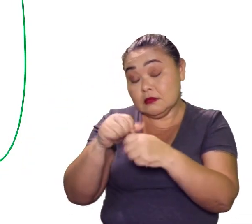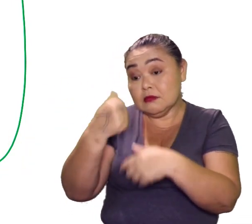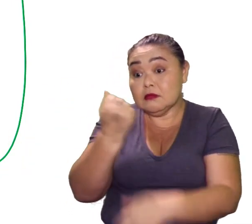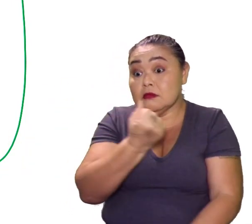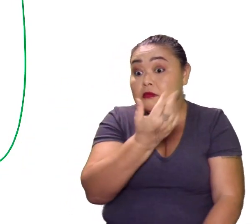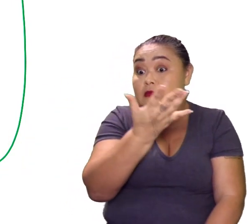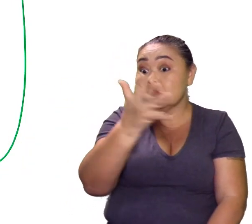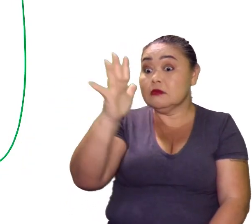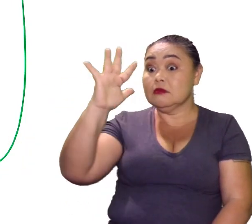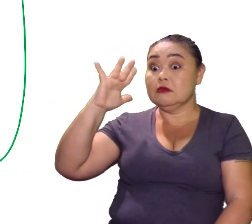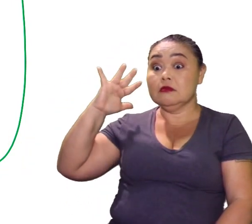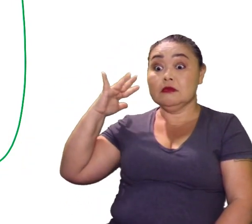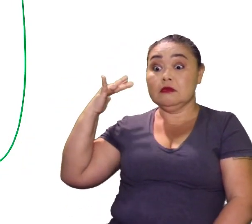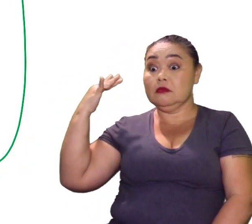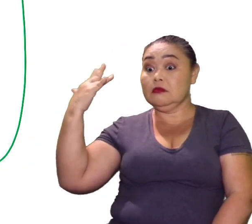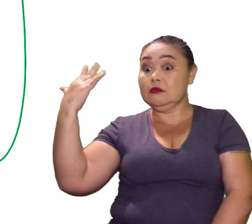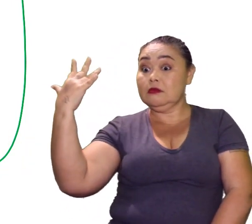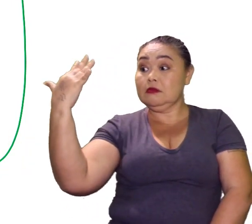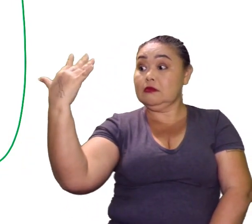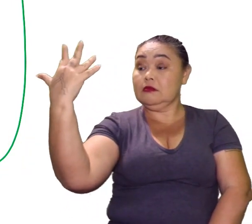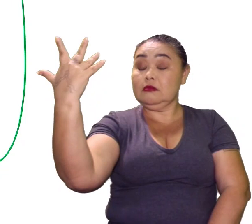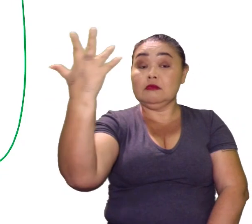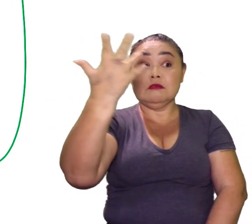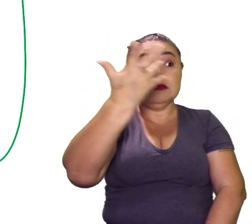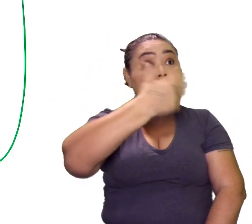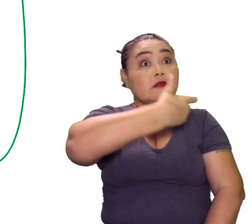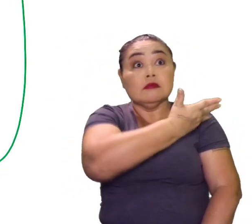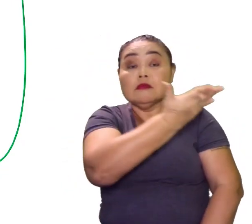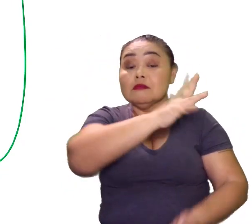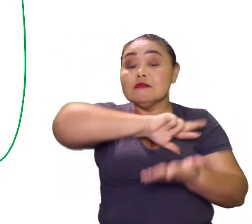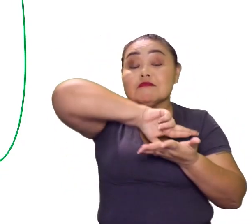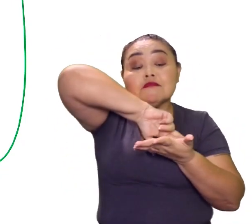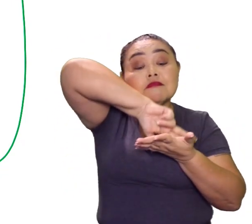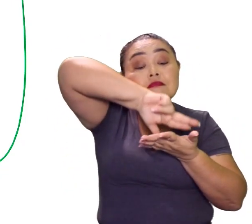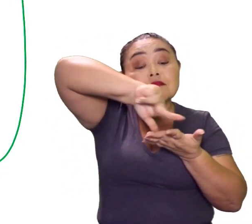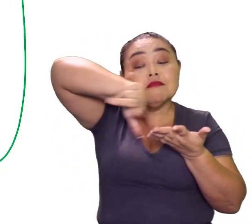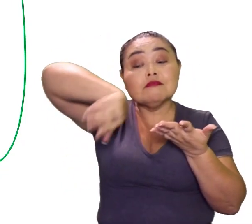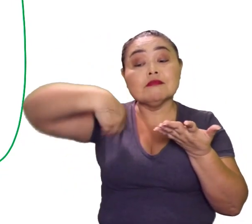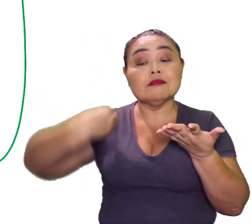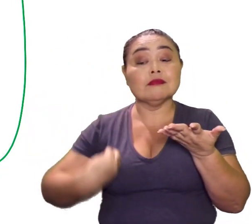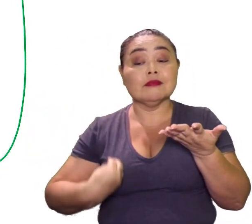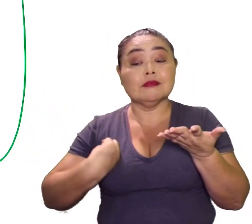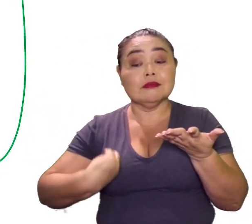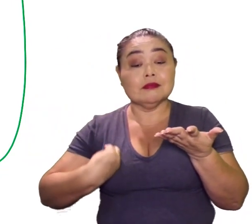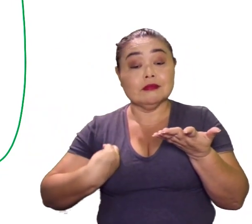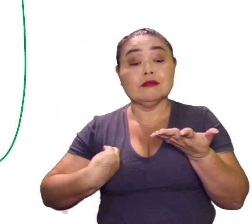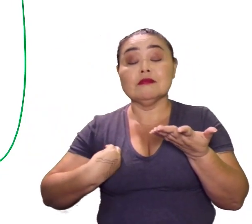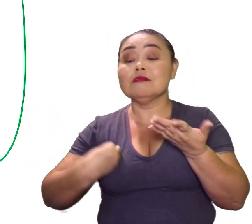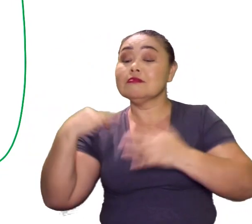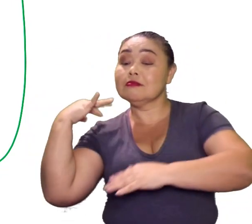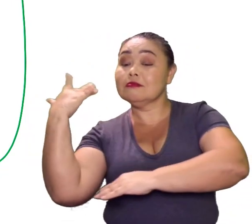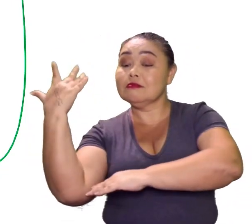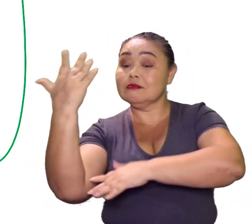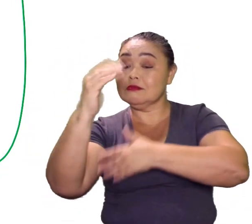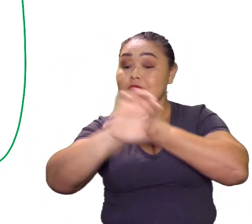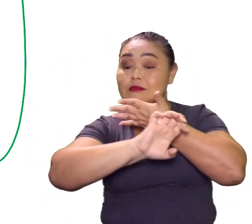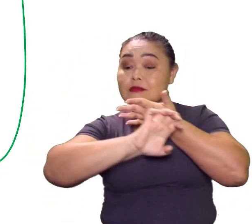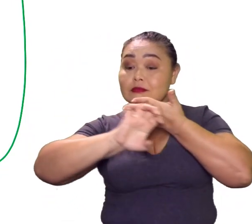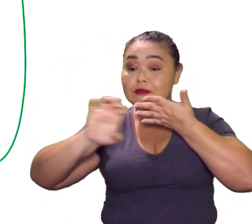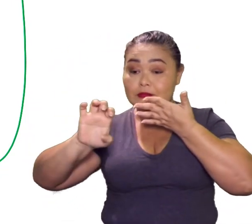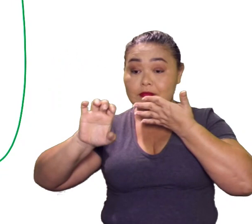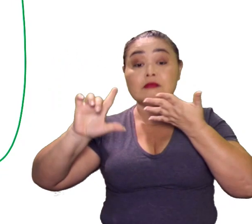imensa floresta, essa imensa biodiversidade que é a floresta equatorial. Já no